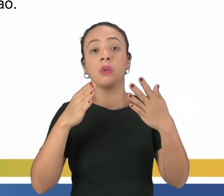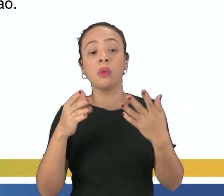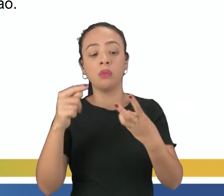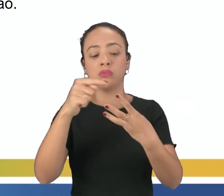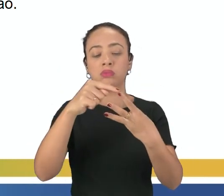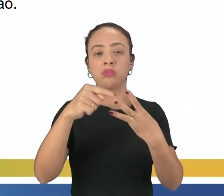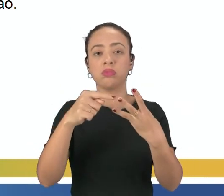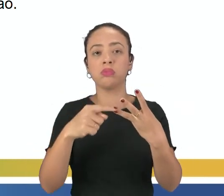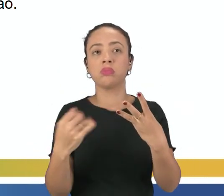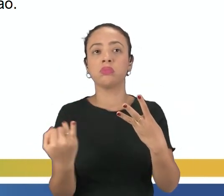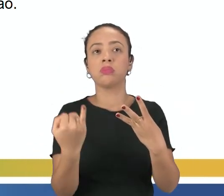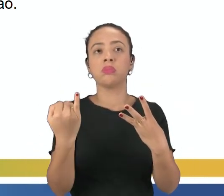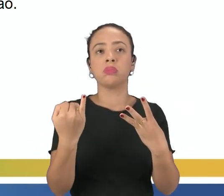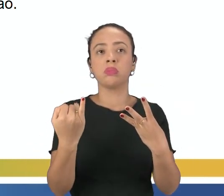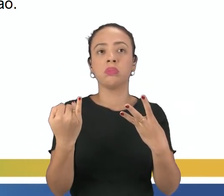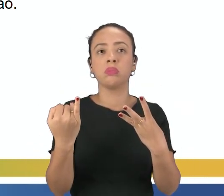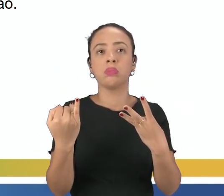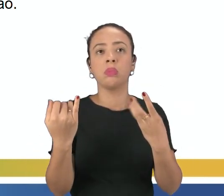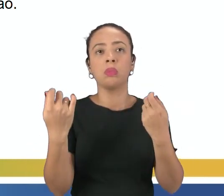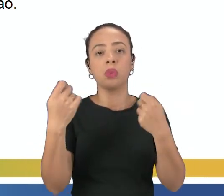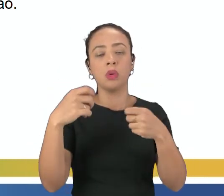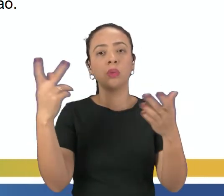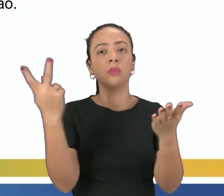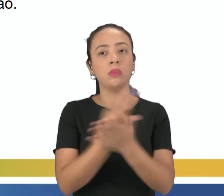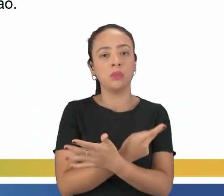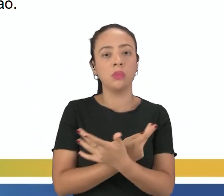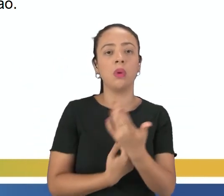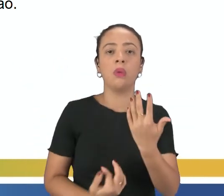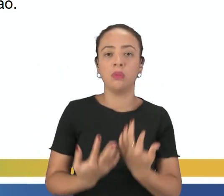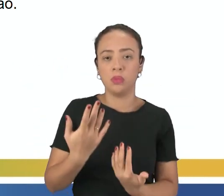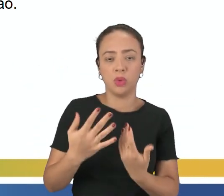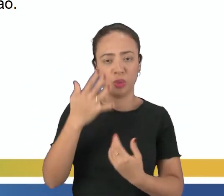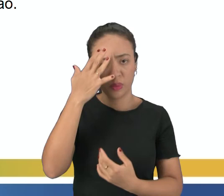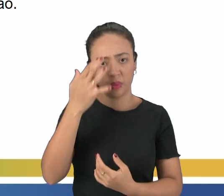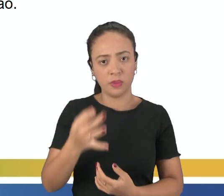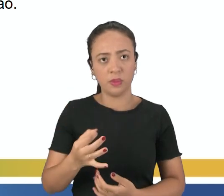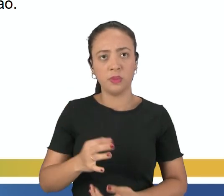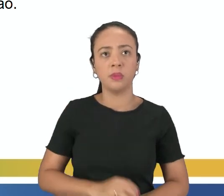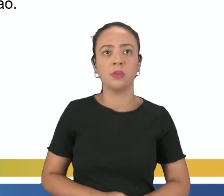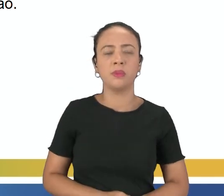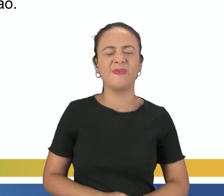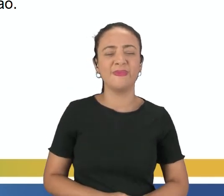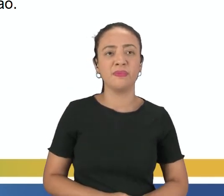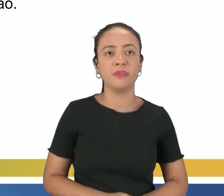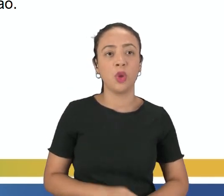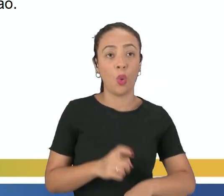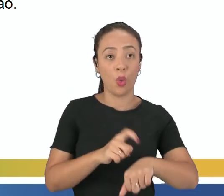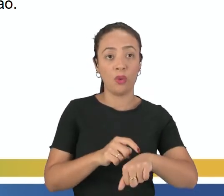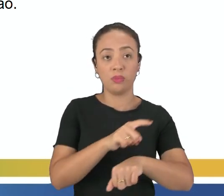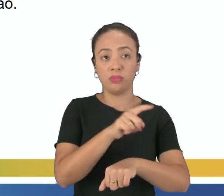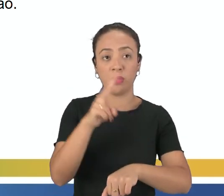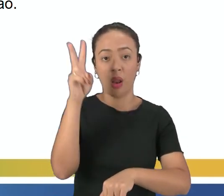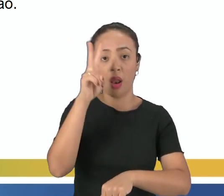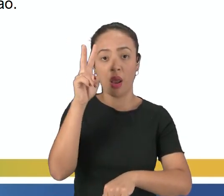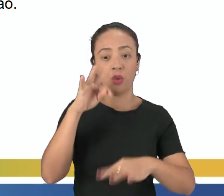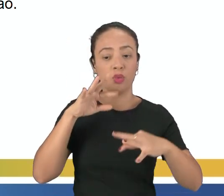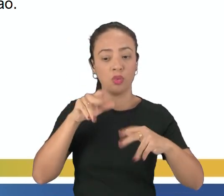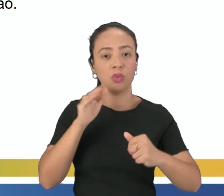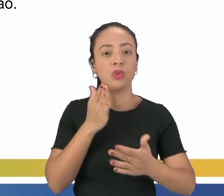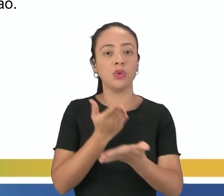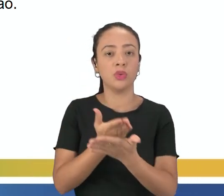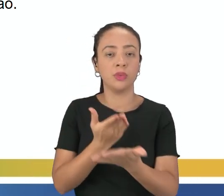partes necessárias para que a gente tenha uma reação de combustão, ok? Dá um tempinho para vocês relembrarem o que a gente trabalhou na aula de